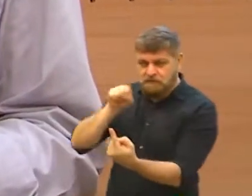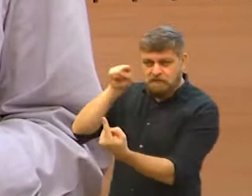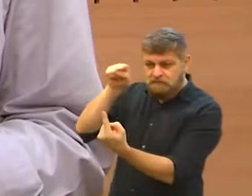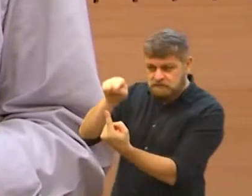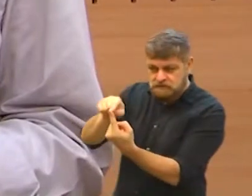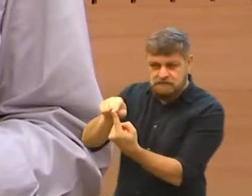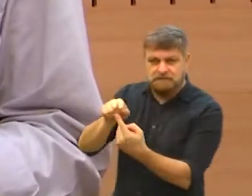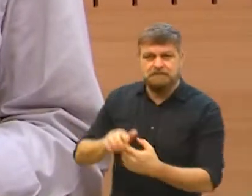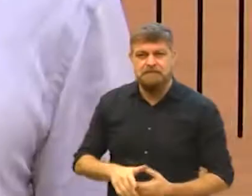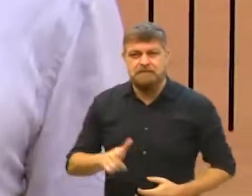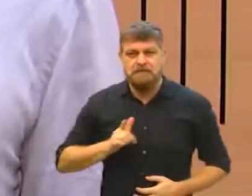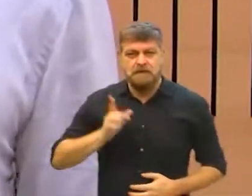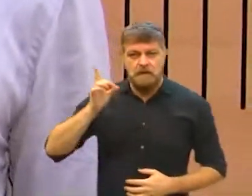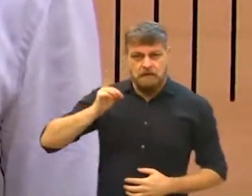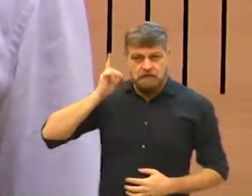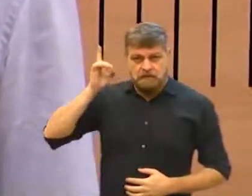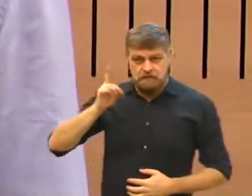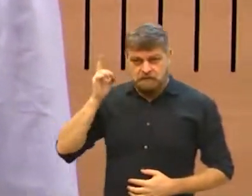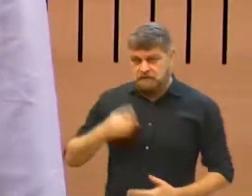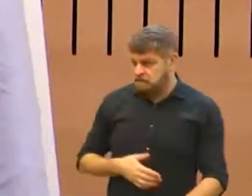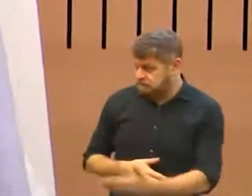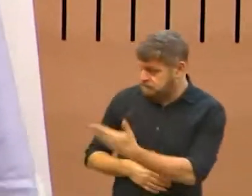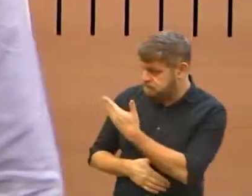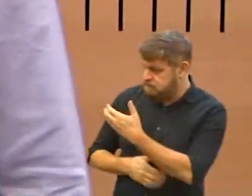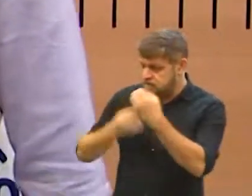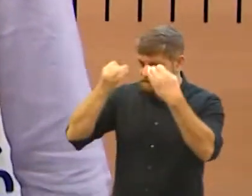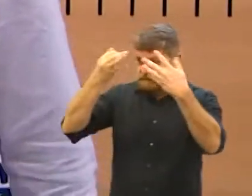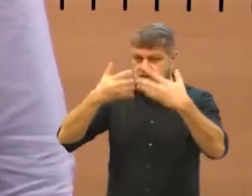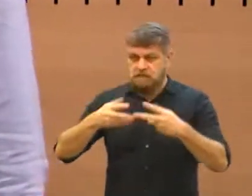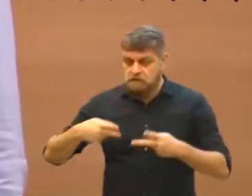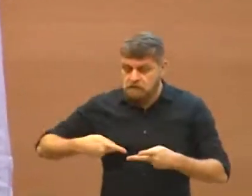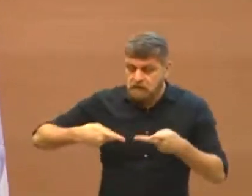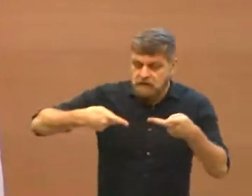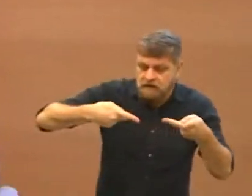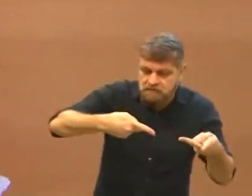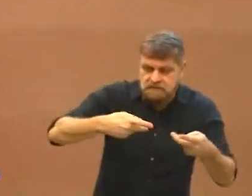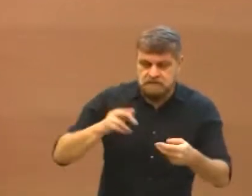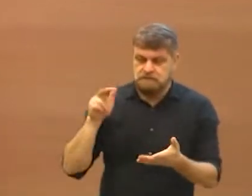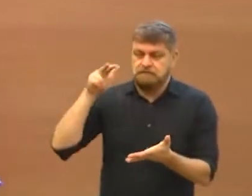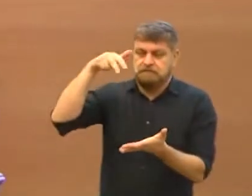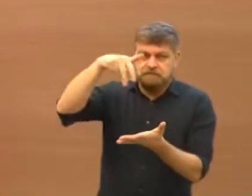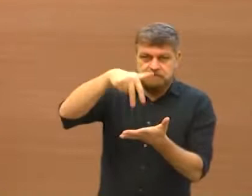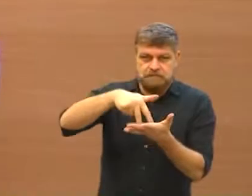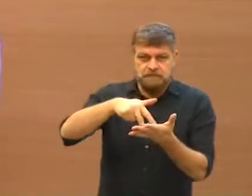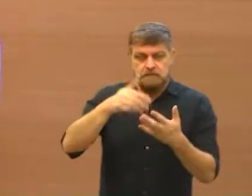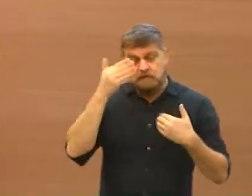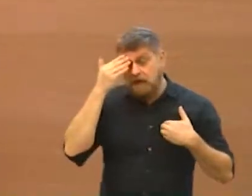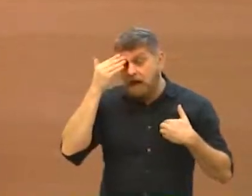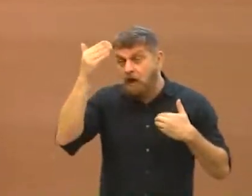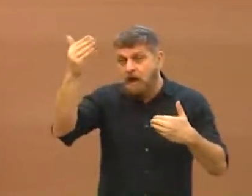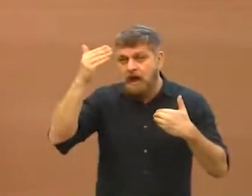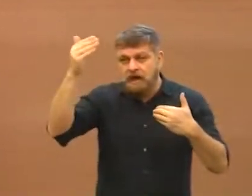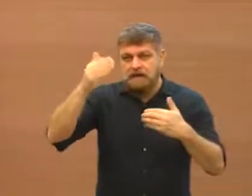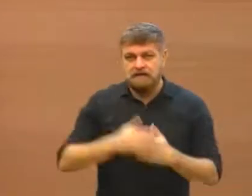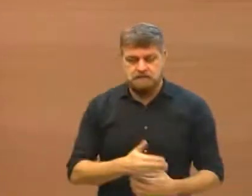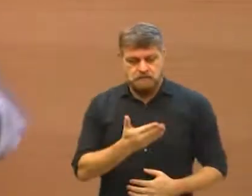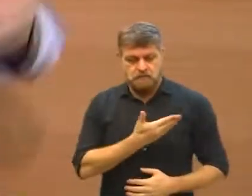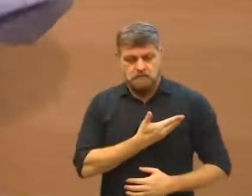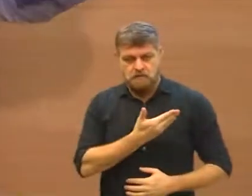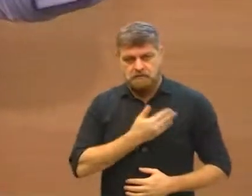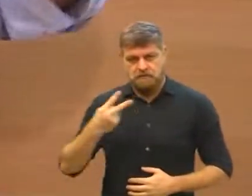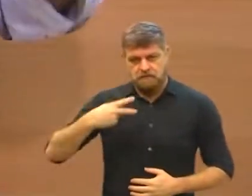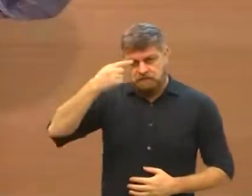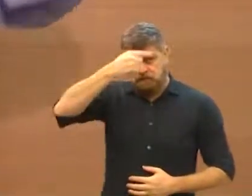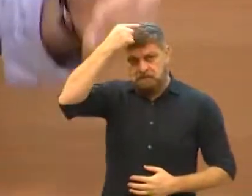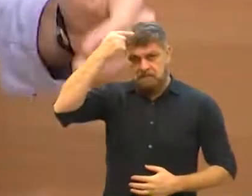são convergentes. O deputado federal Vinícius Poit falou sobre a visita. Agradeço muito o convite, né, do